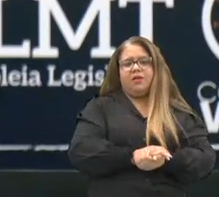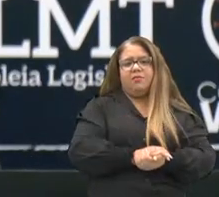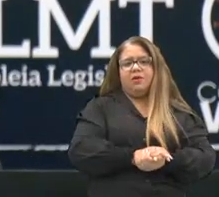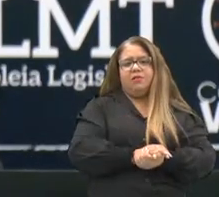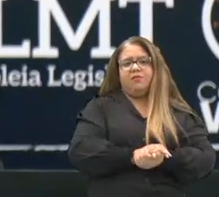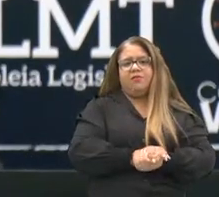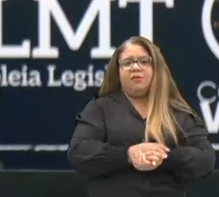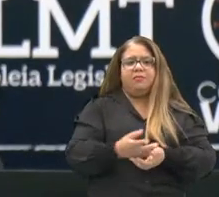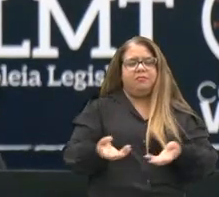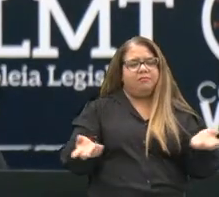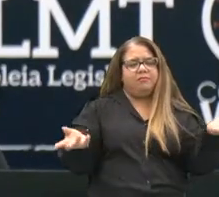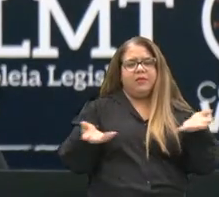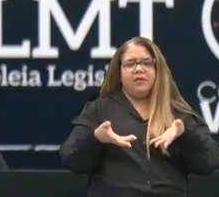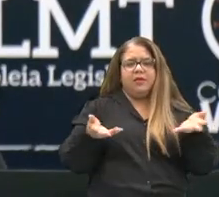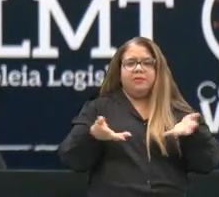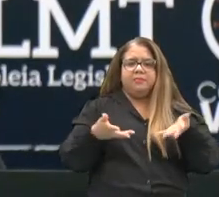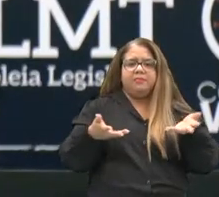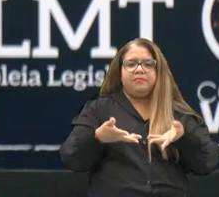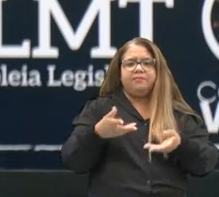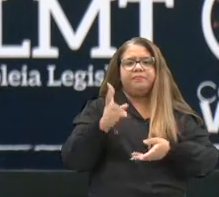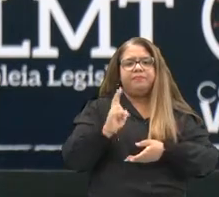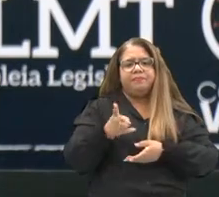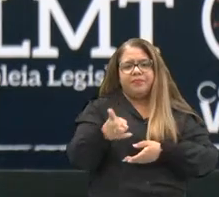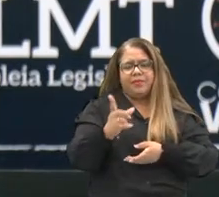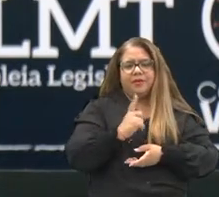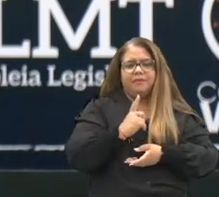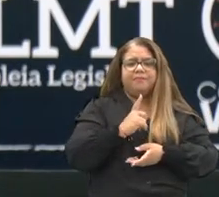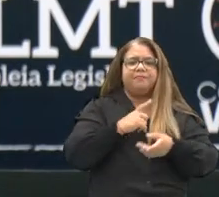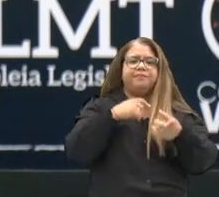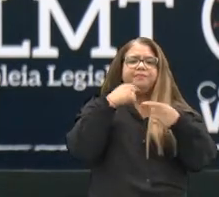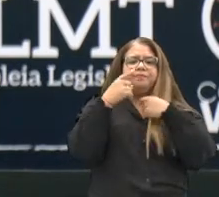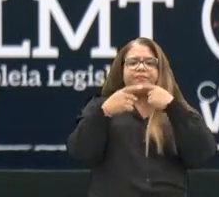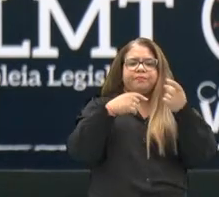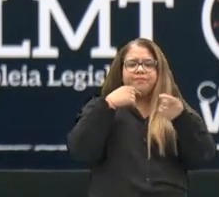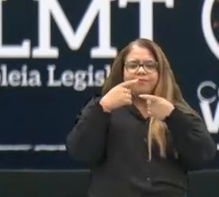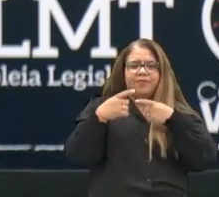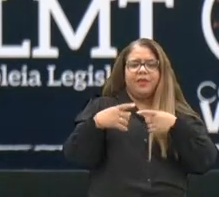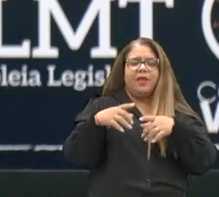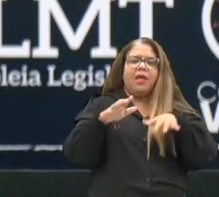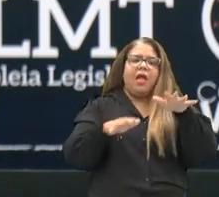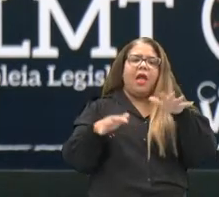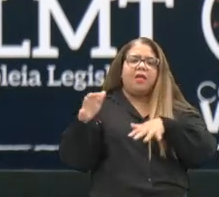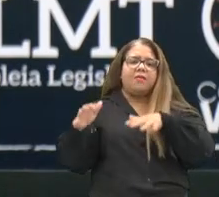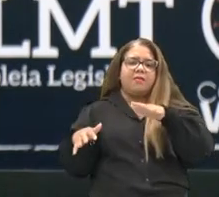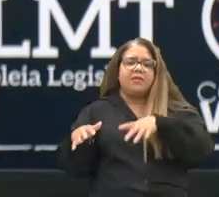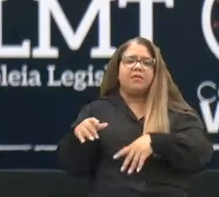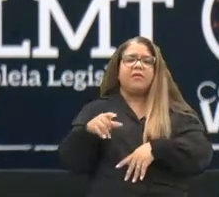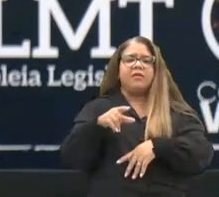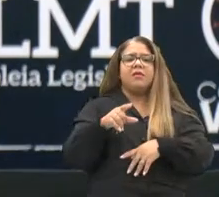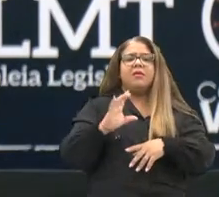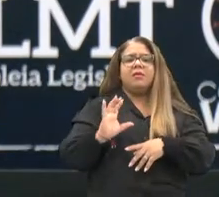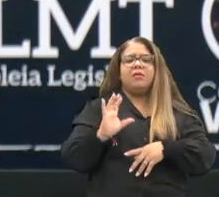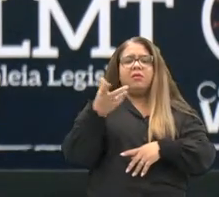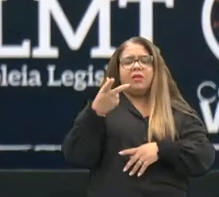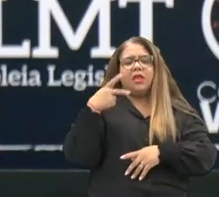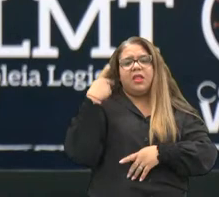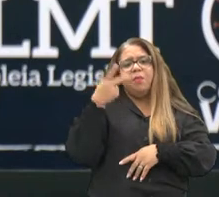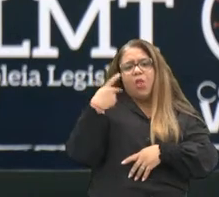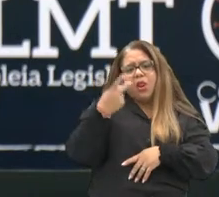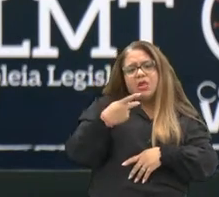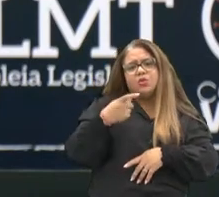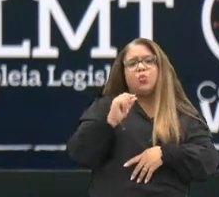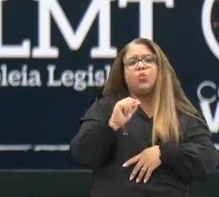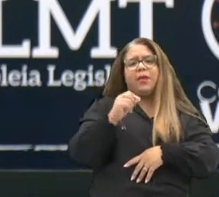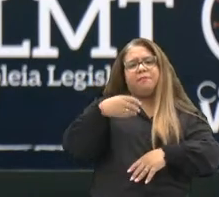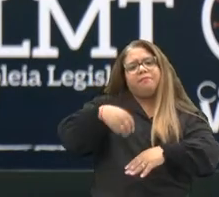Assuntos controversos sempre geram dúvidas. E, na maior das vezes, recai sobre os políticos a